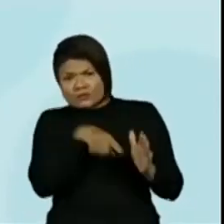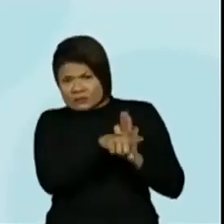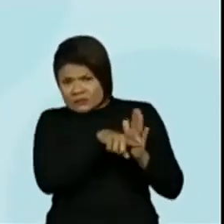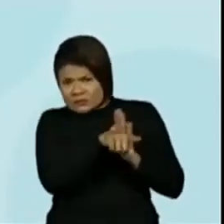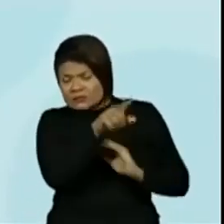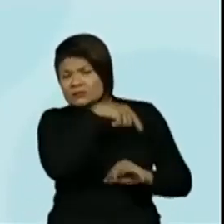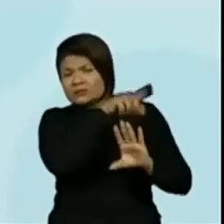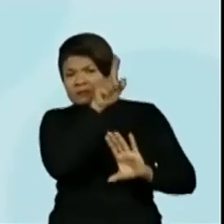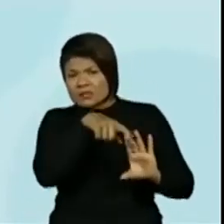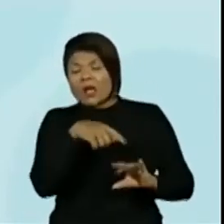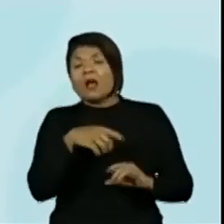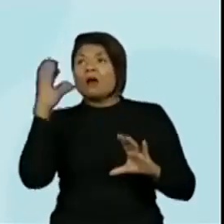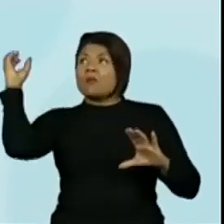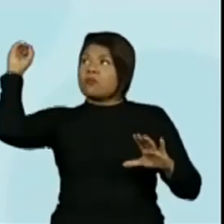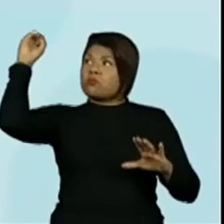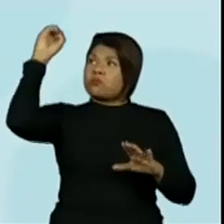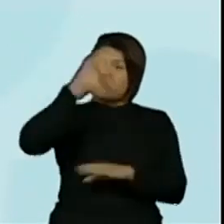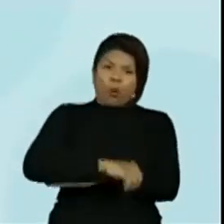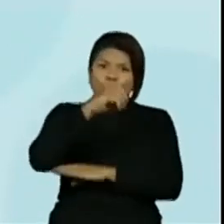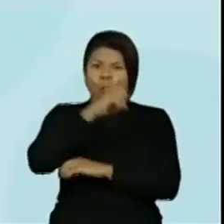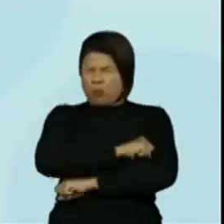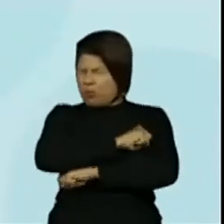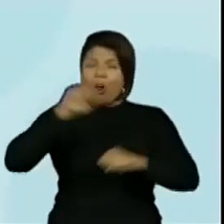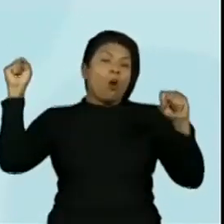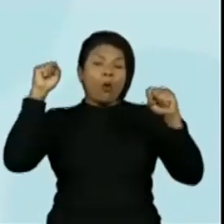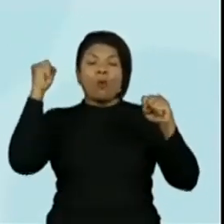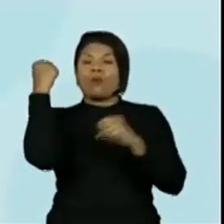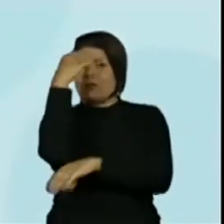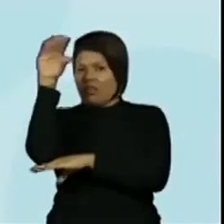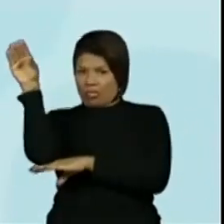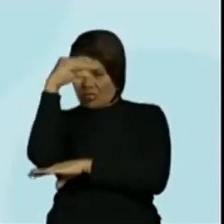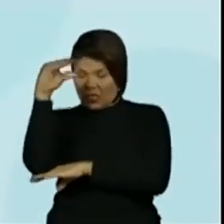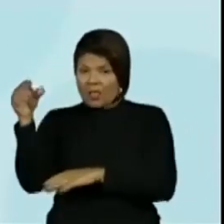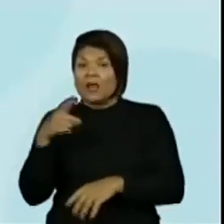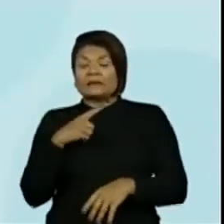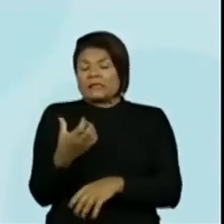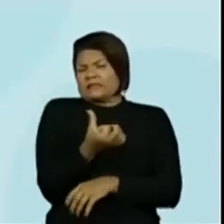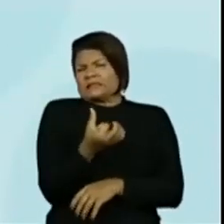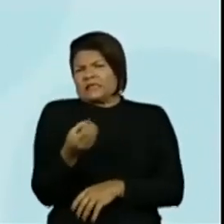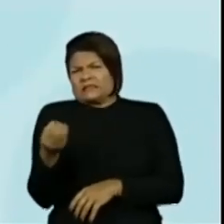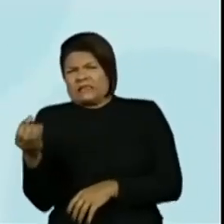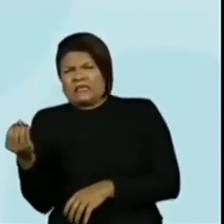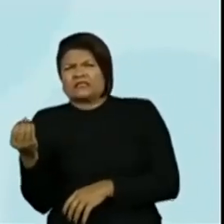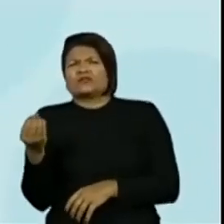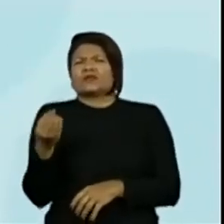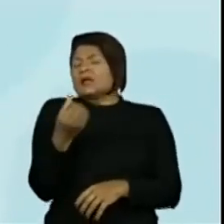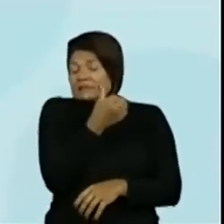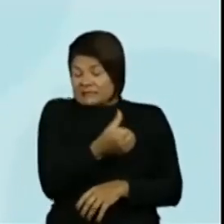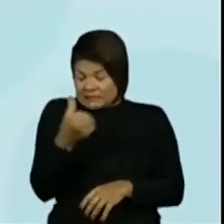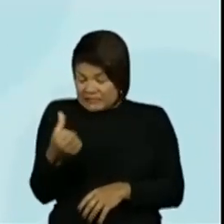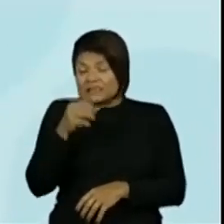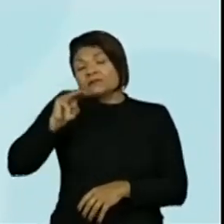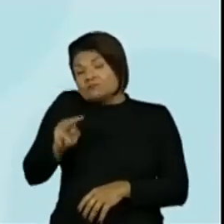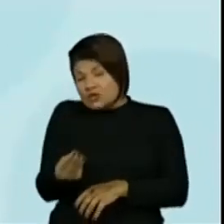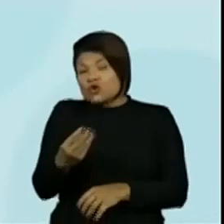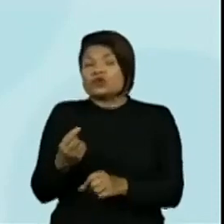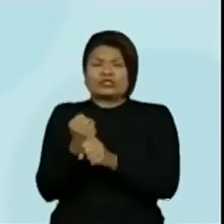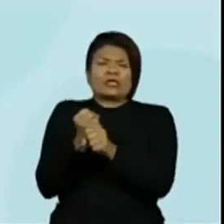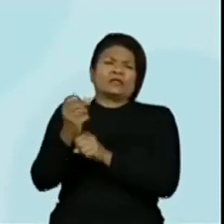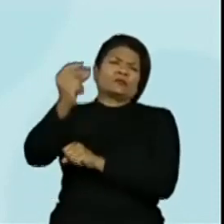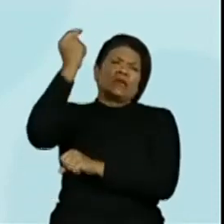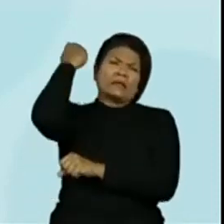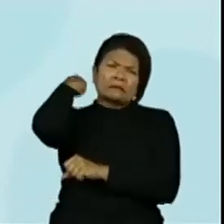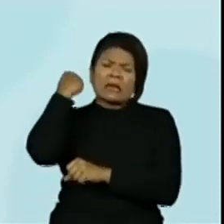que exterminou os dinossauros, 66 milhões de anos atrás, o parque deles era em nosso território?